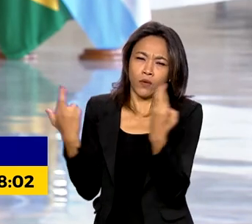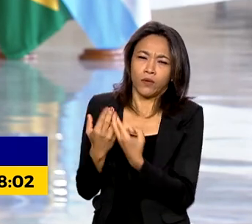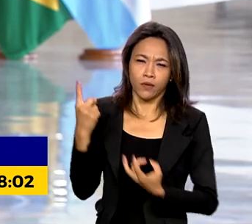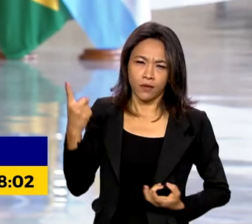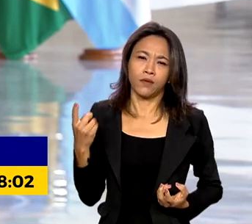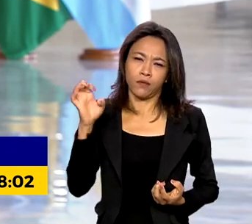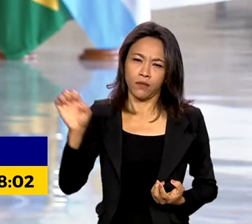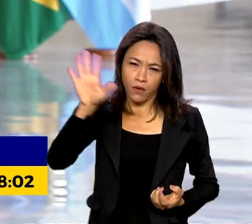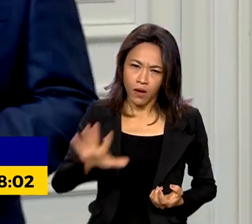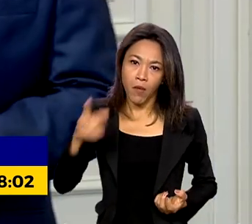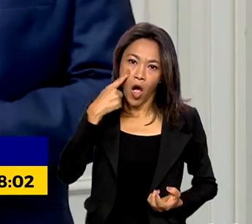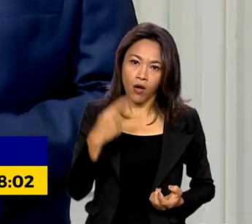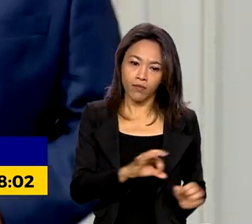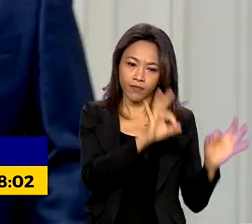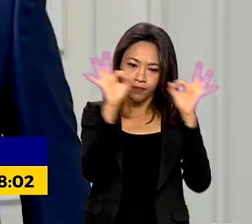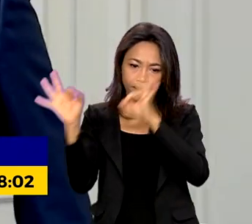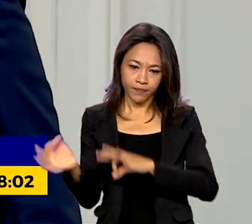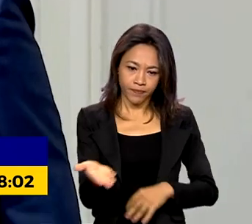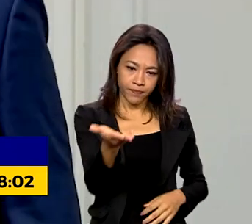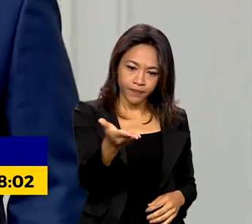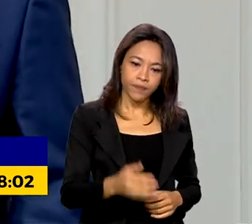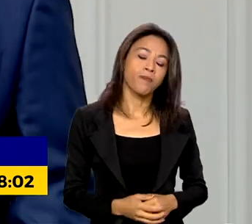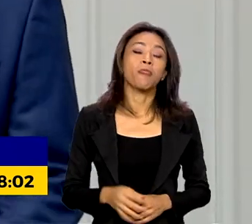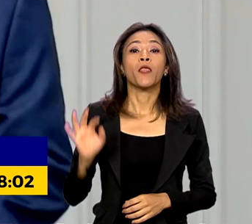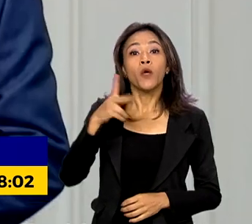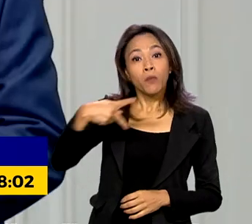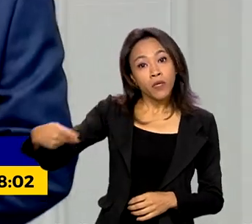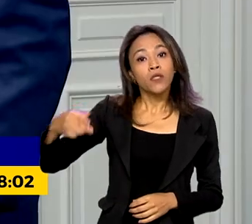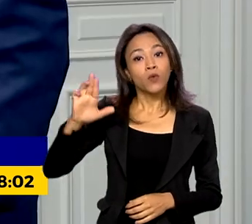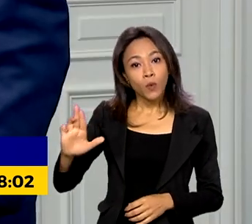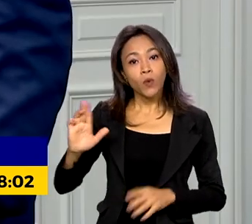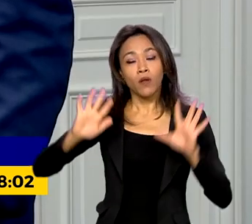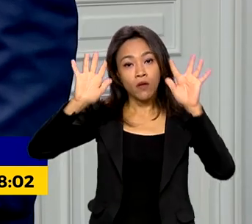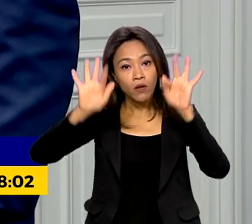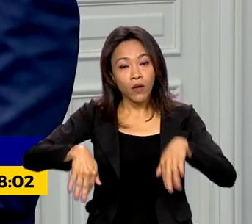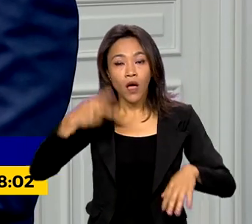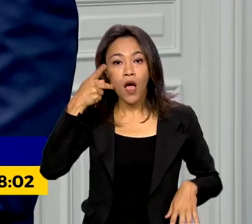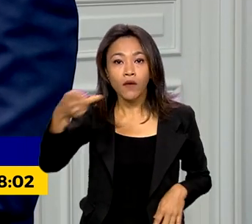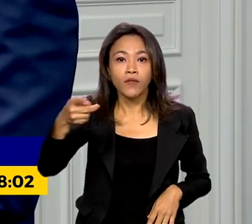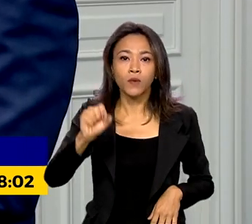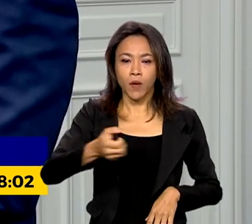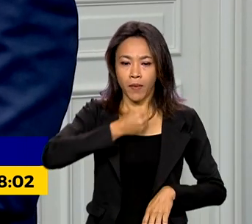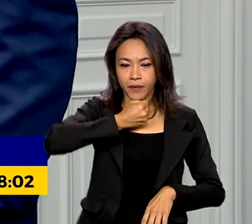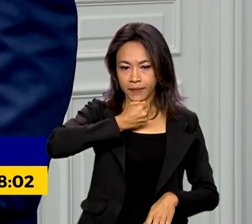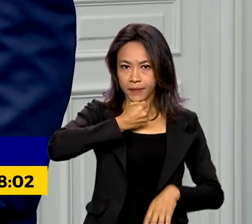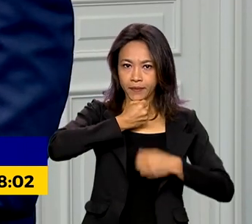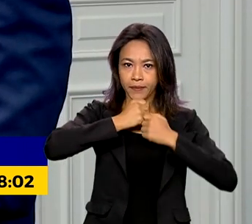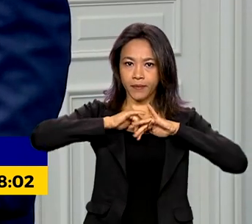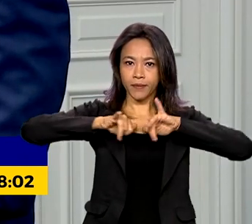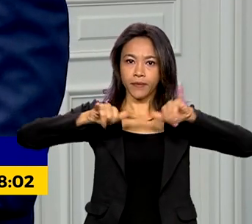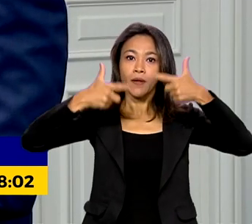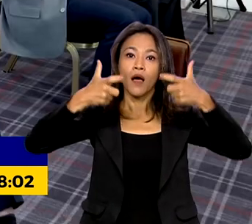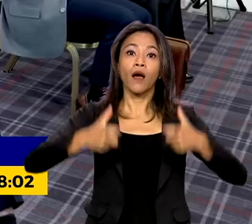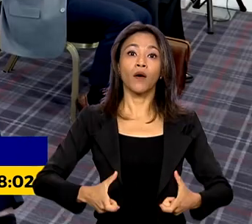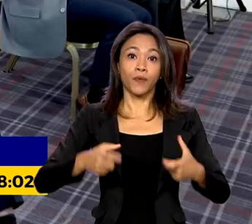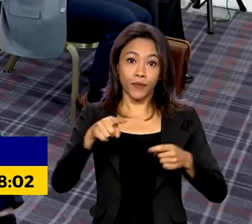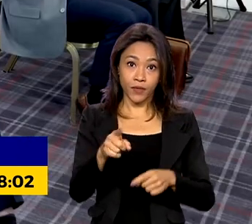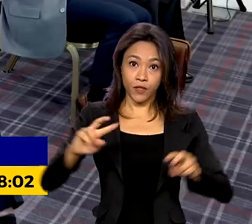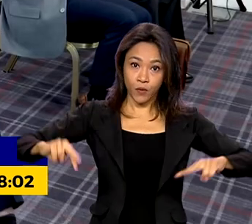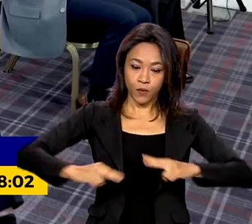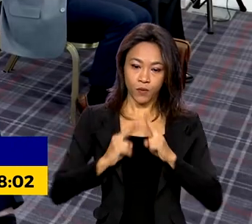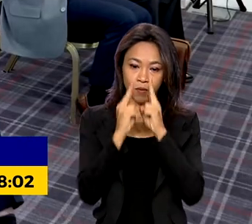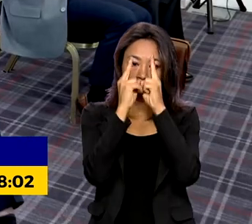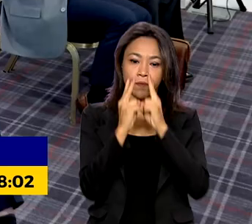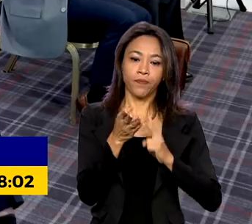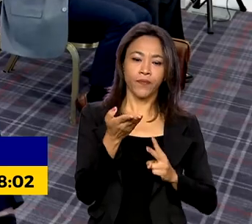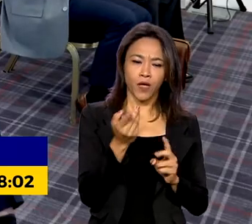reportagem. O presidente Lula encerrou a visita à Europa com uma entrevista coletiva realizada em Paris. Durante o